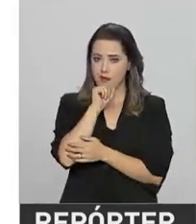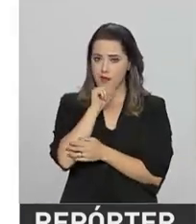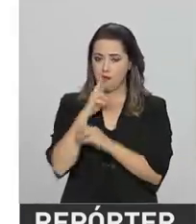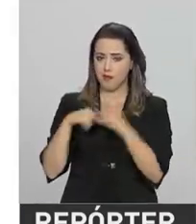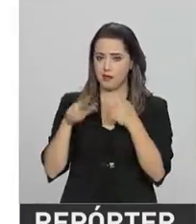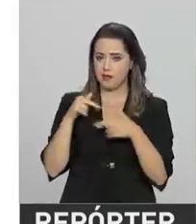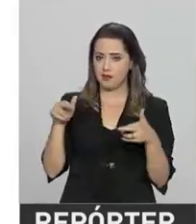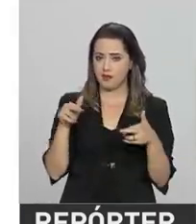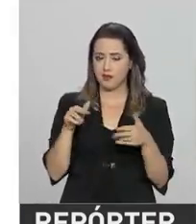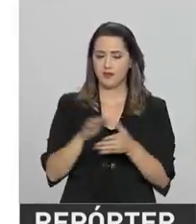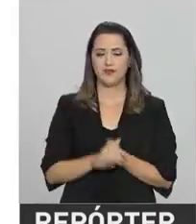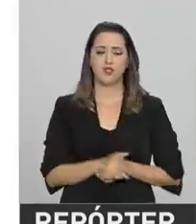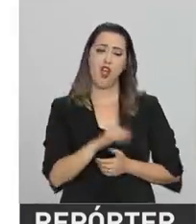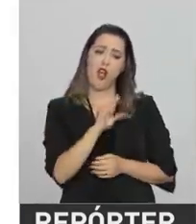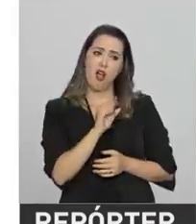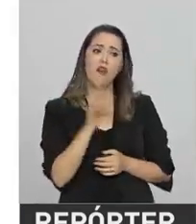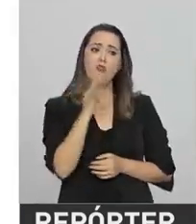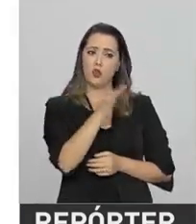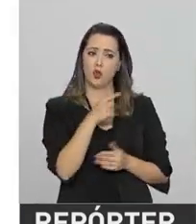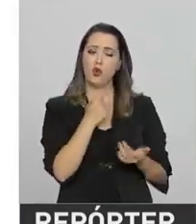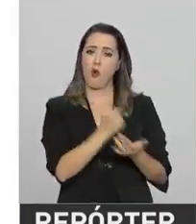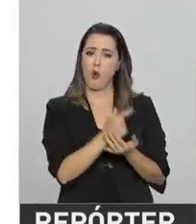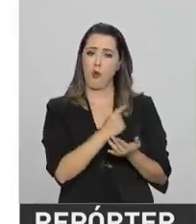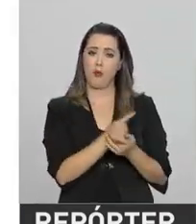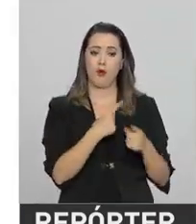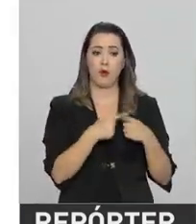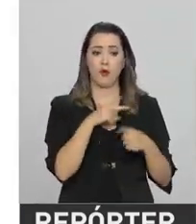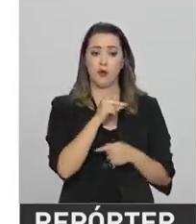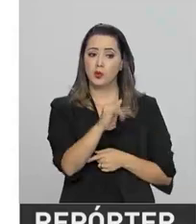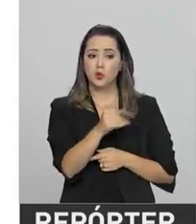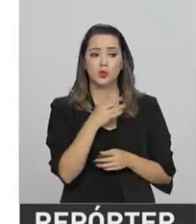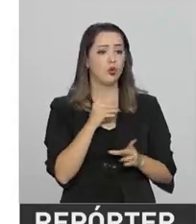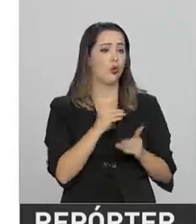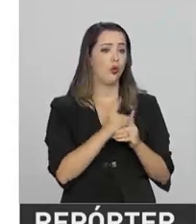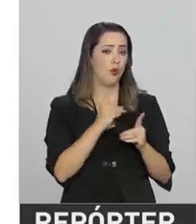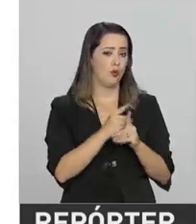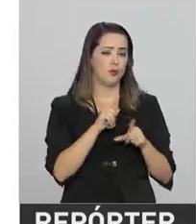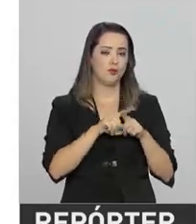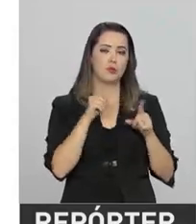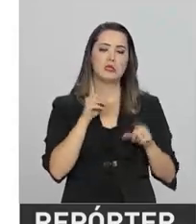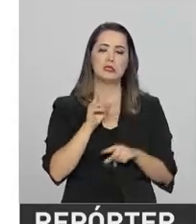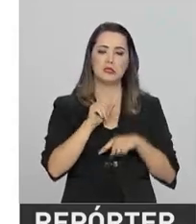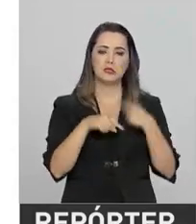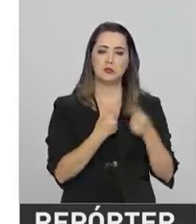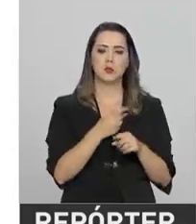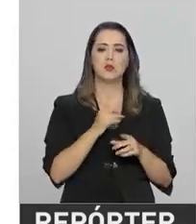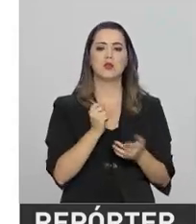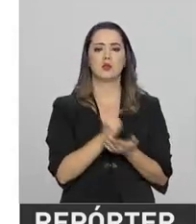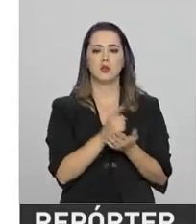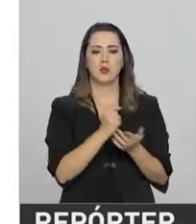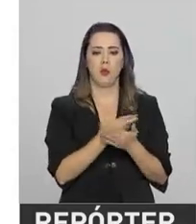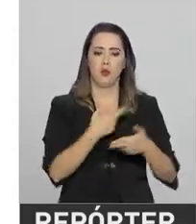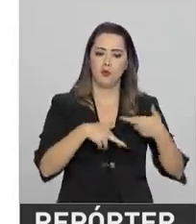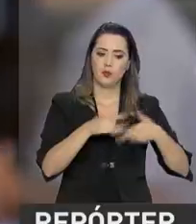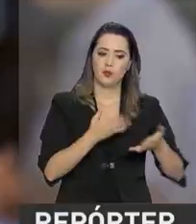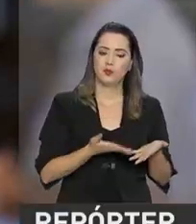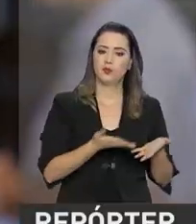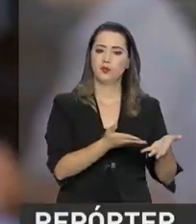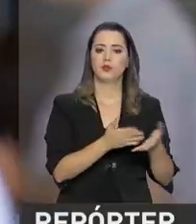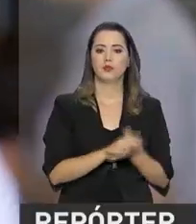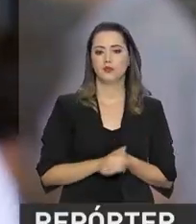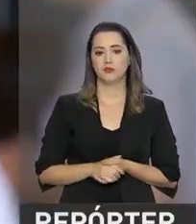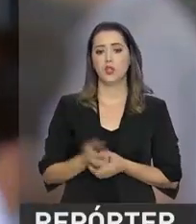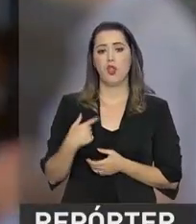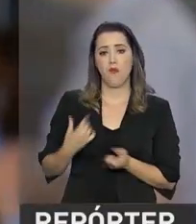ainda vou comprar não vão poder vê lá no na data do dia das mães mas assim que eu puder eu vou lá e montar um presente para ela